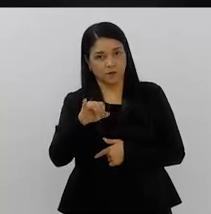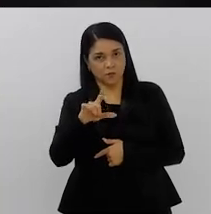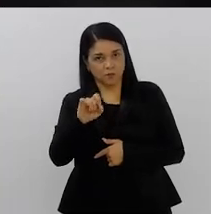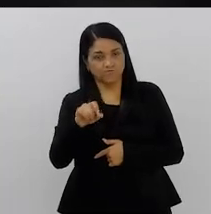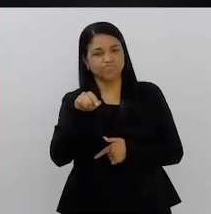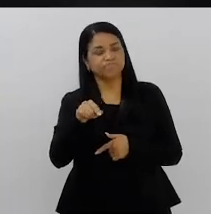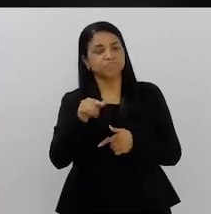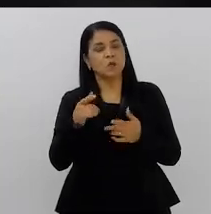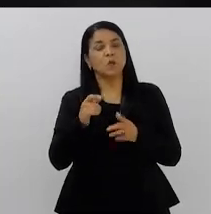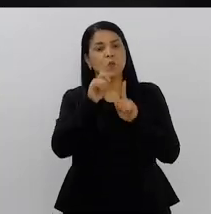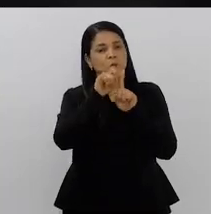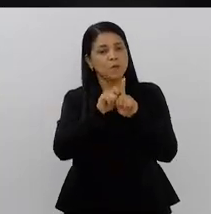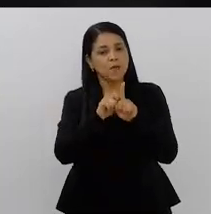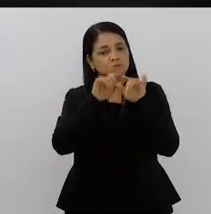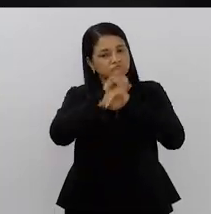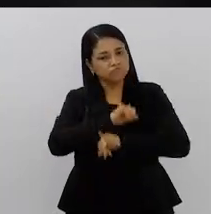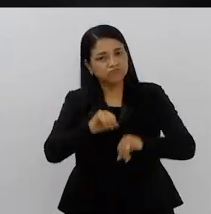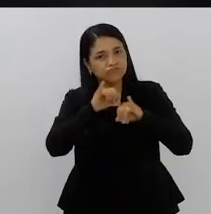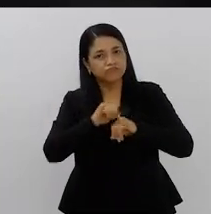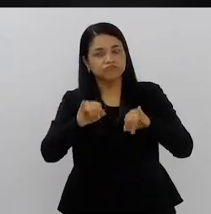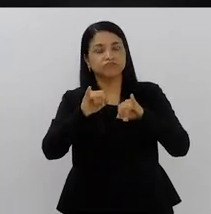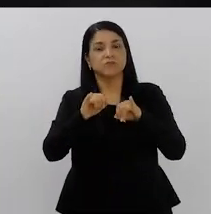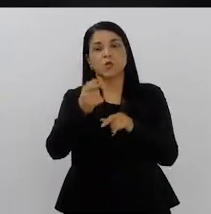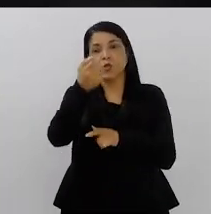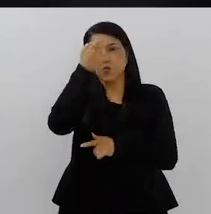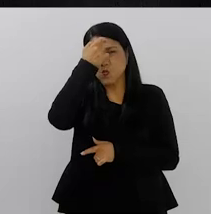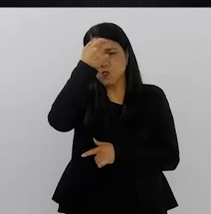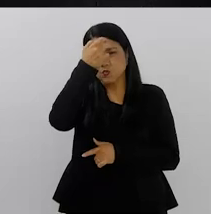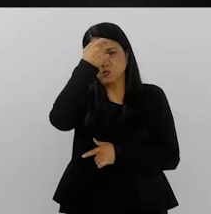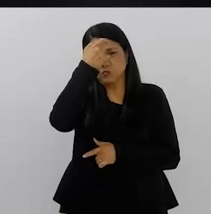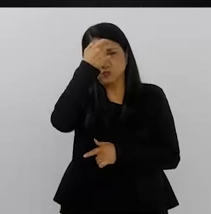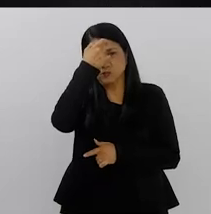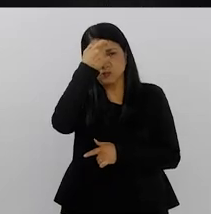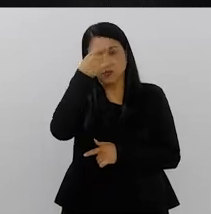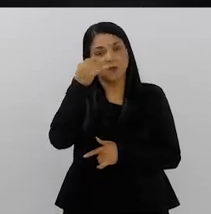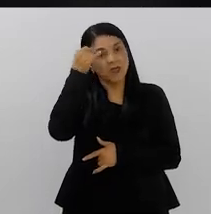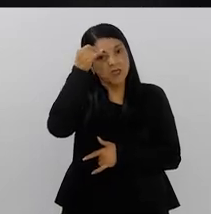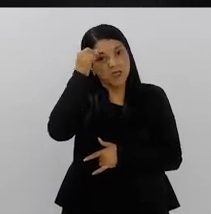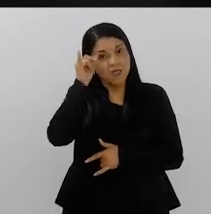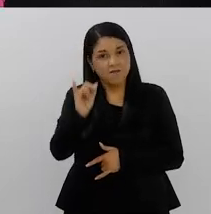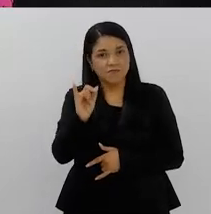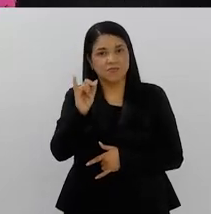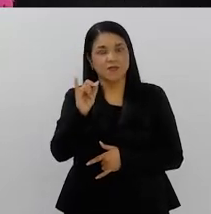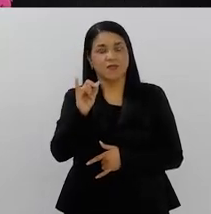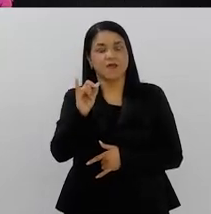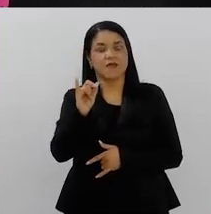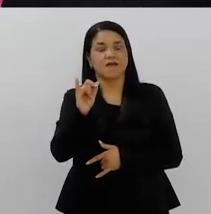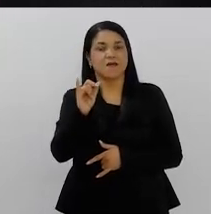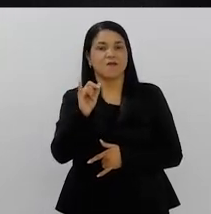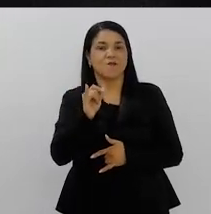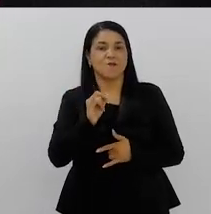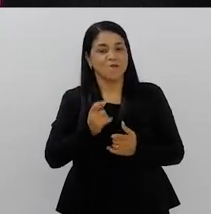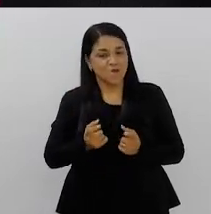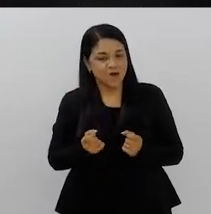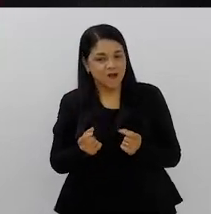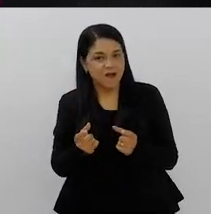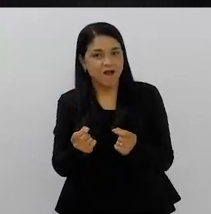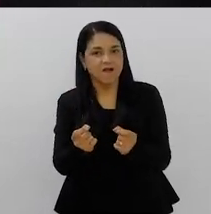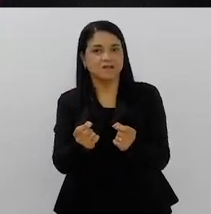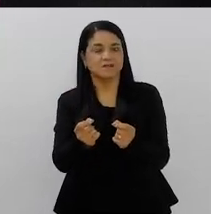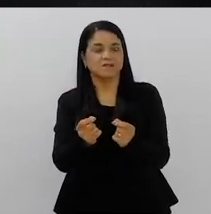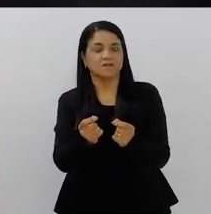ações né que Tragam informações e conscientização pra prevenção né porque prevenir